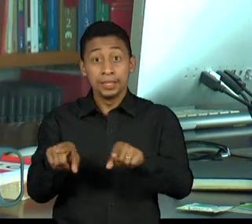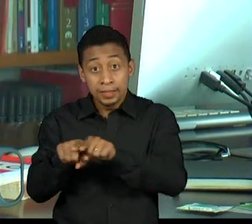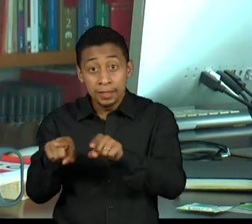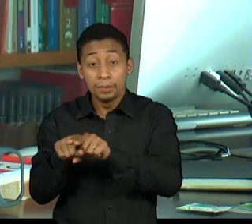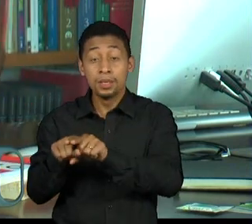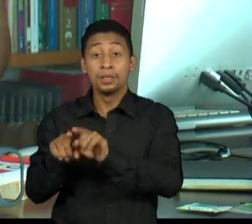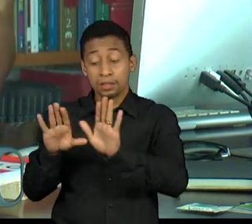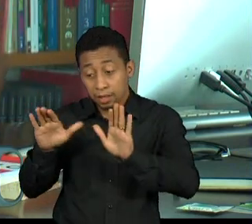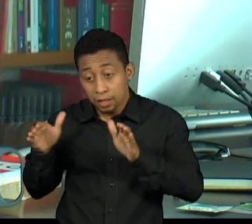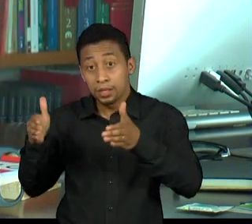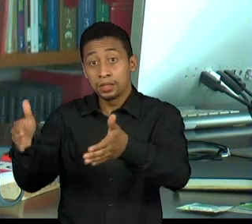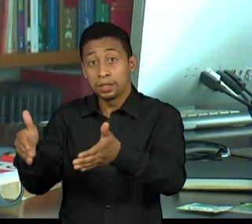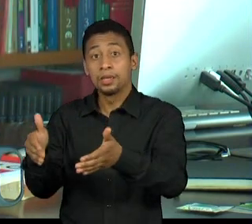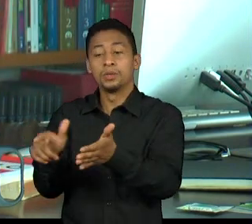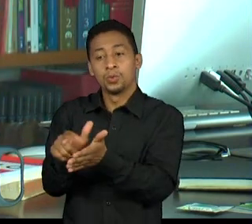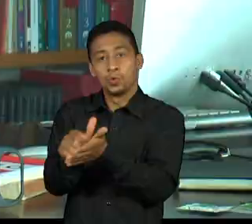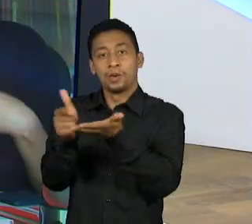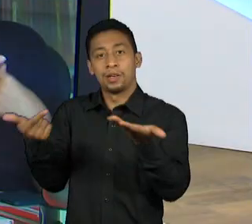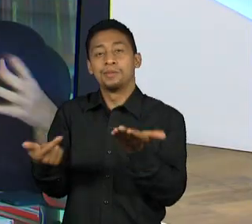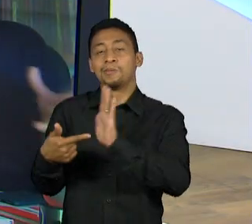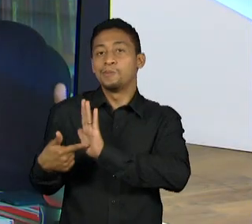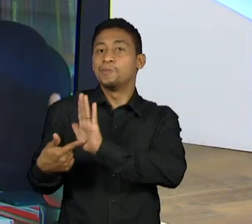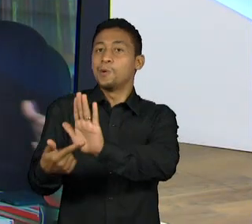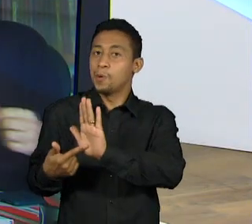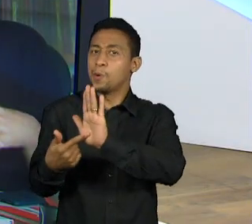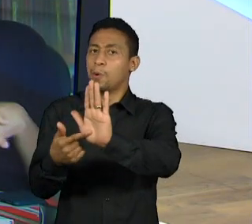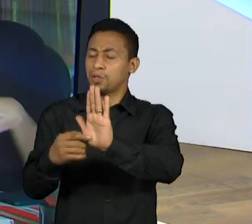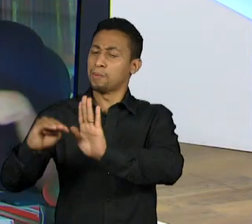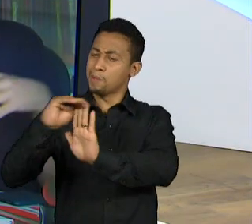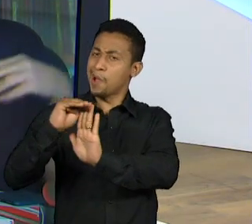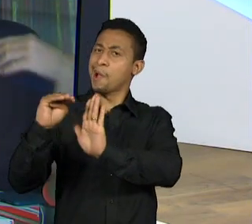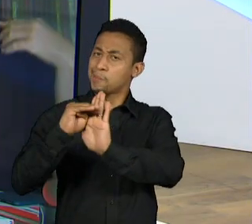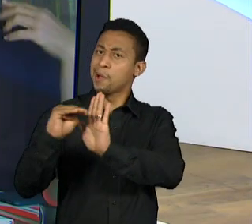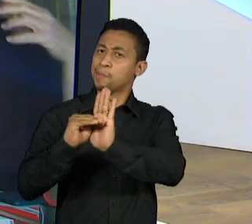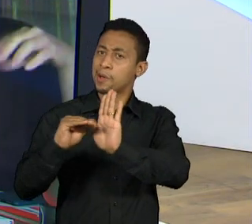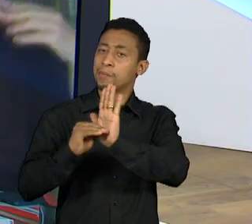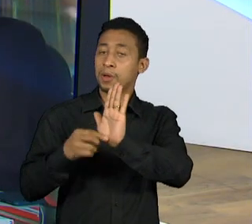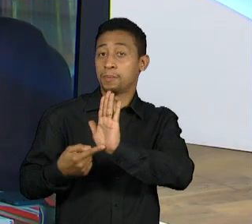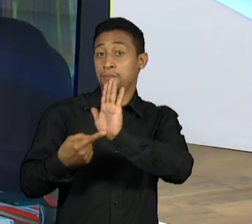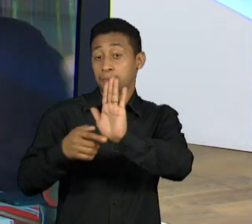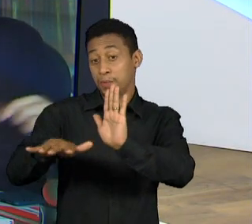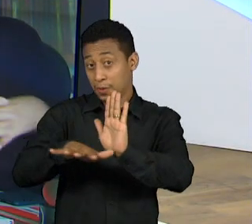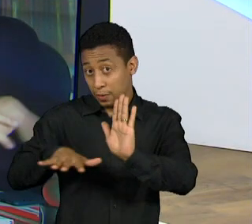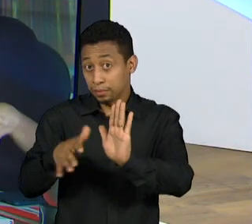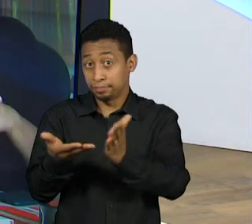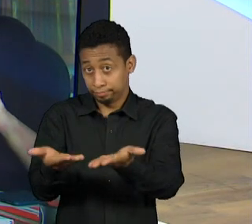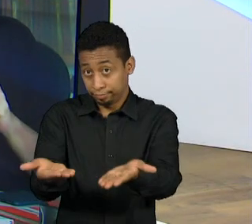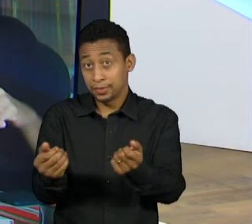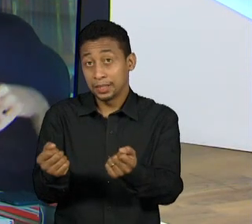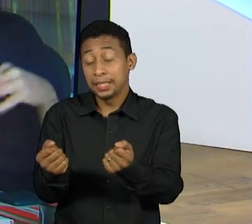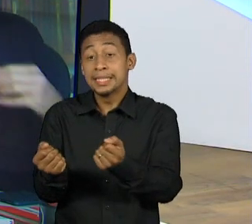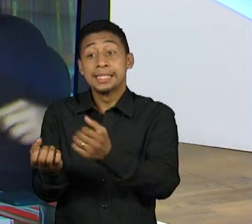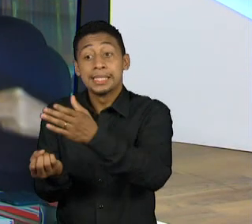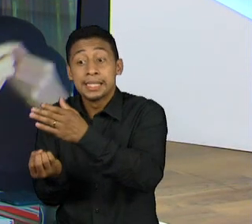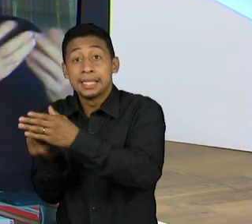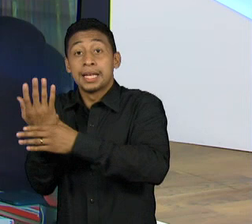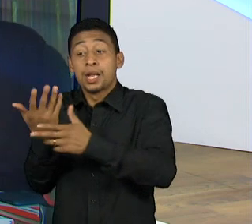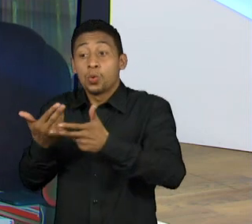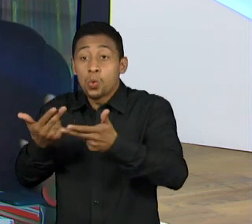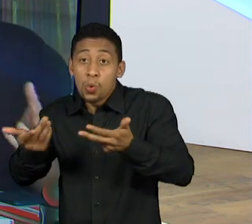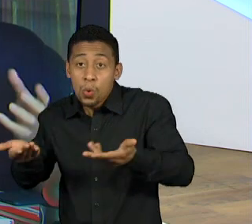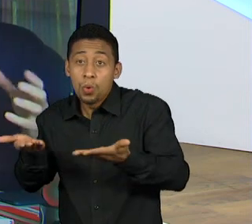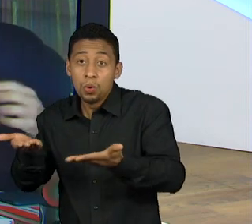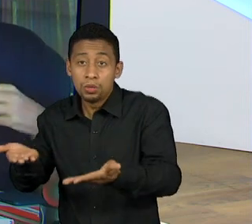entrado num jornalismo declaratório sem muito critério, ao ter criado coisas, a ter